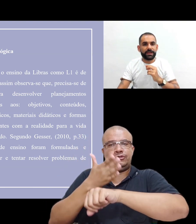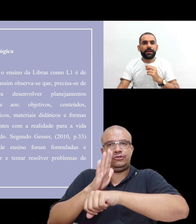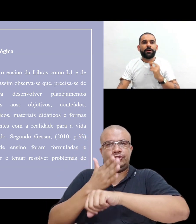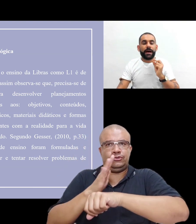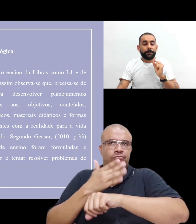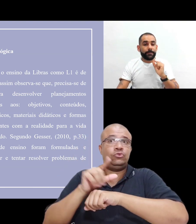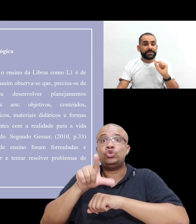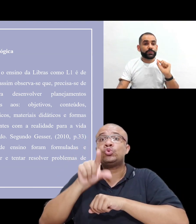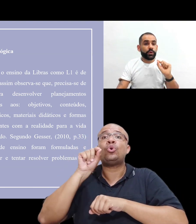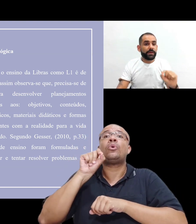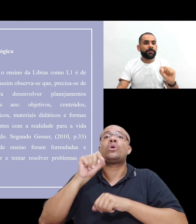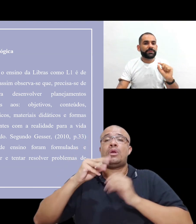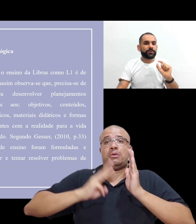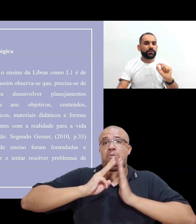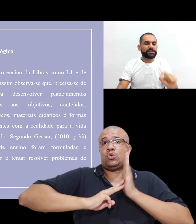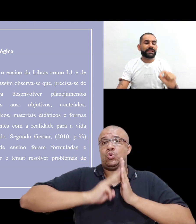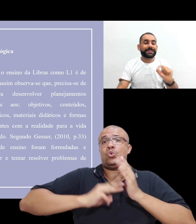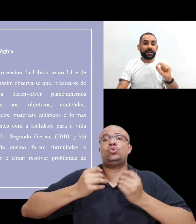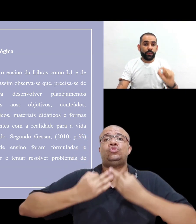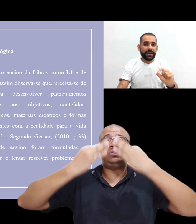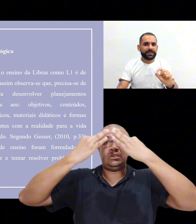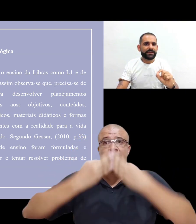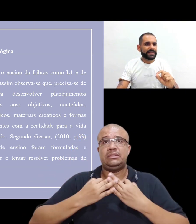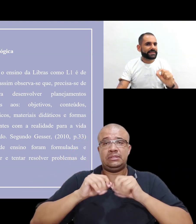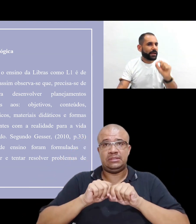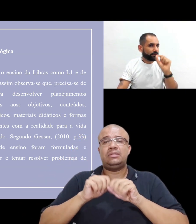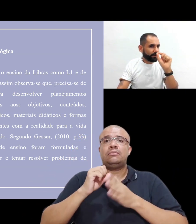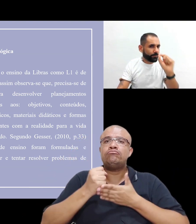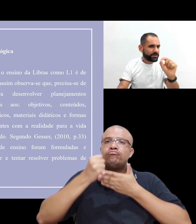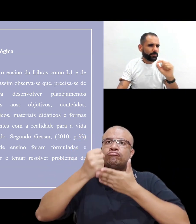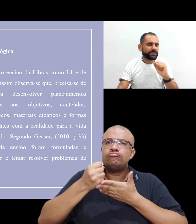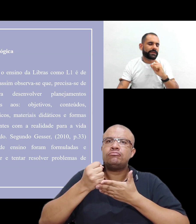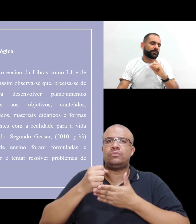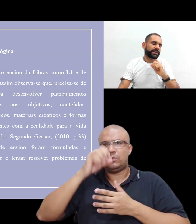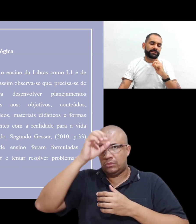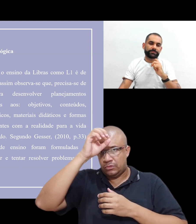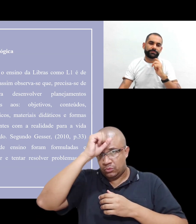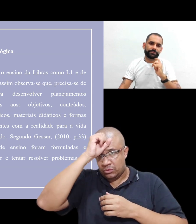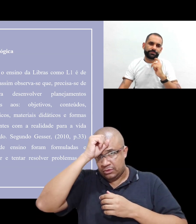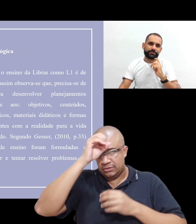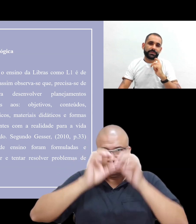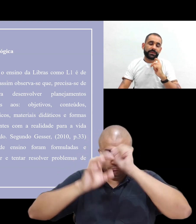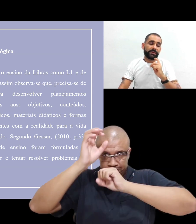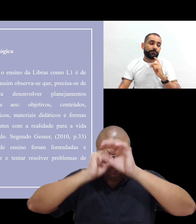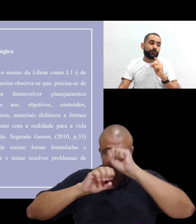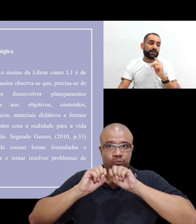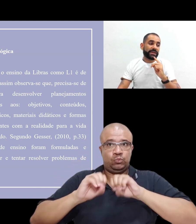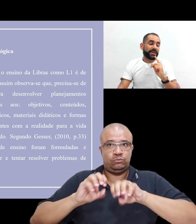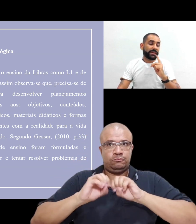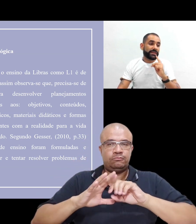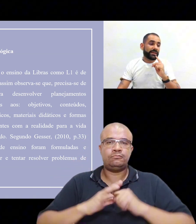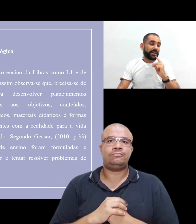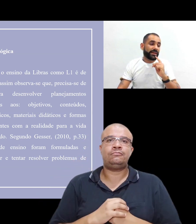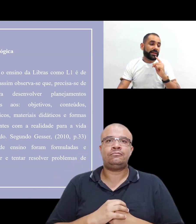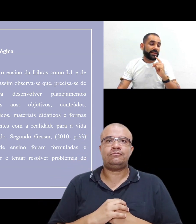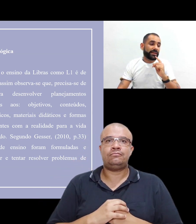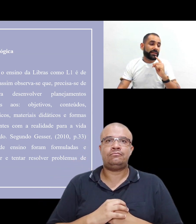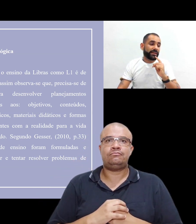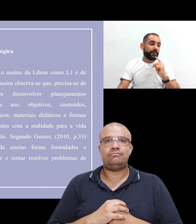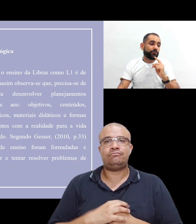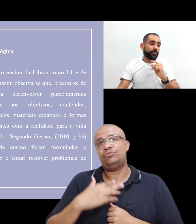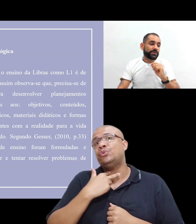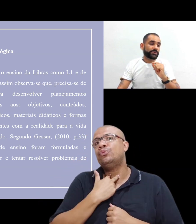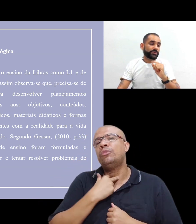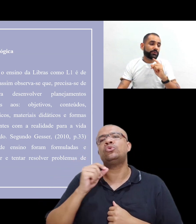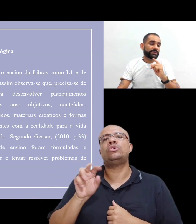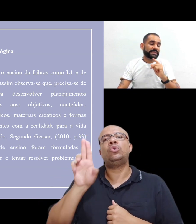prática. Escolher uma metodologia adequada salva muita coisa na educação. Porque